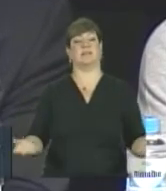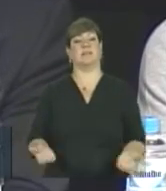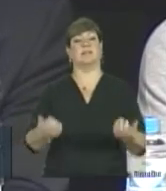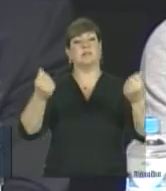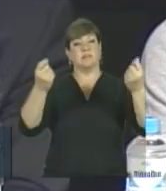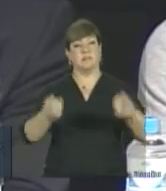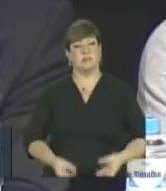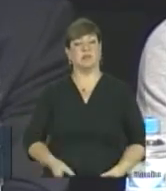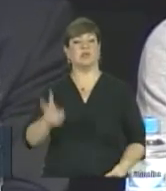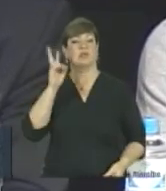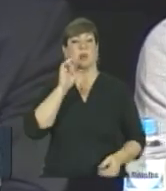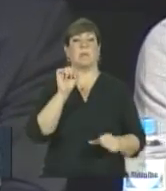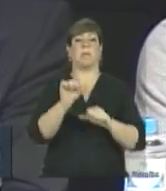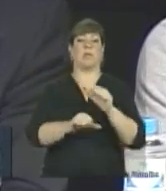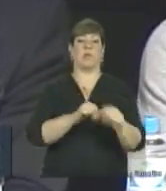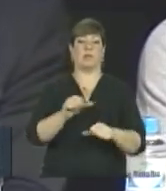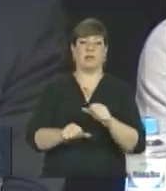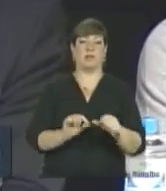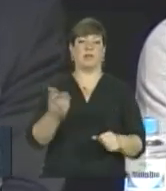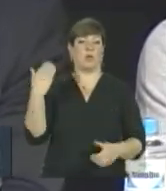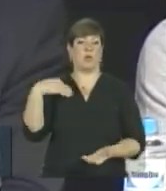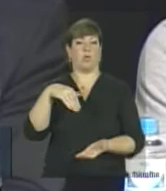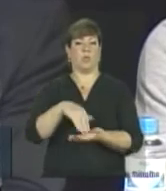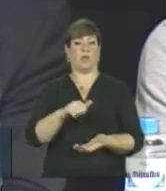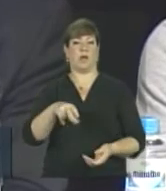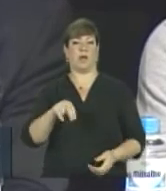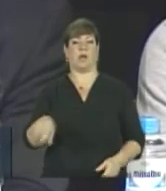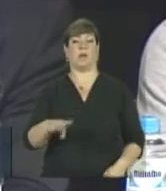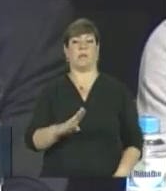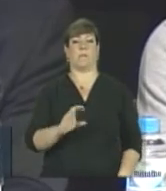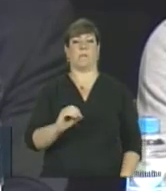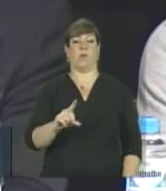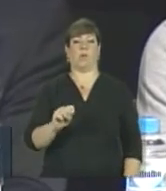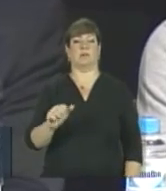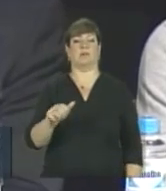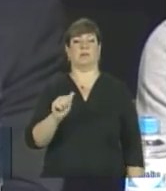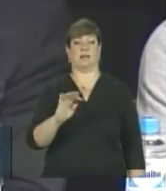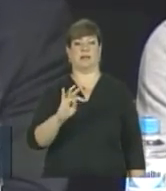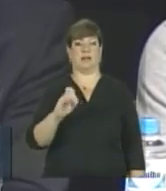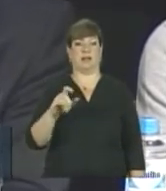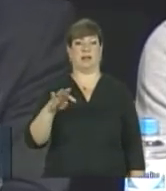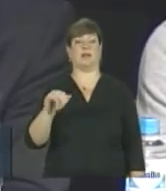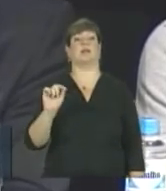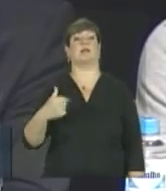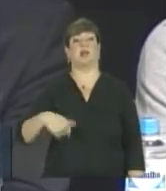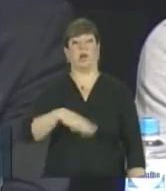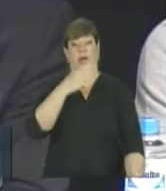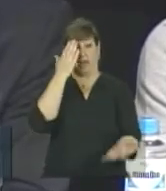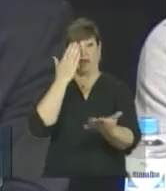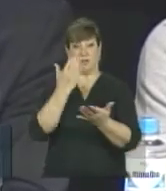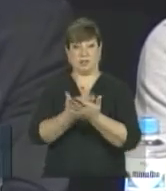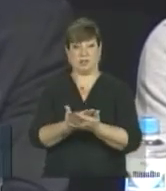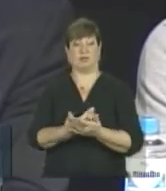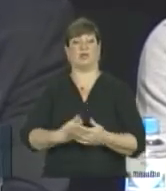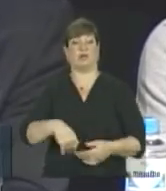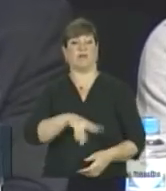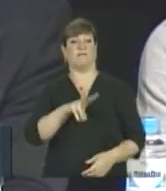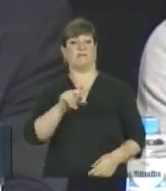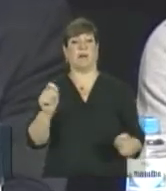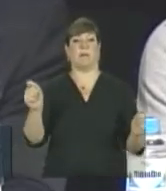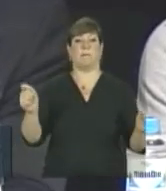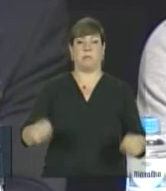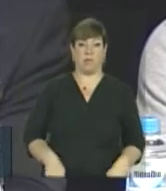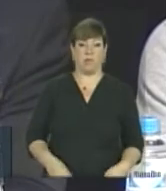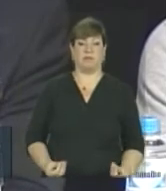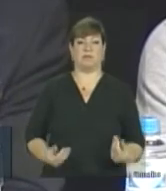alterações neste último ano de Bolsa Atleta, e acreditamos que vamos poder, então, dar a